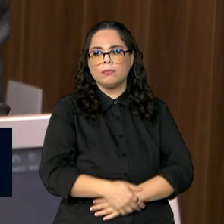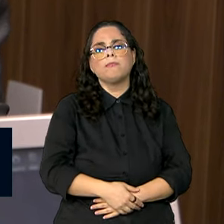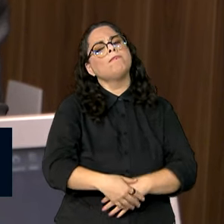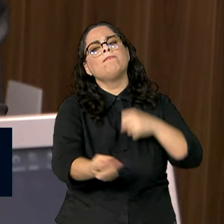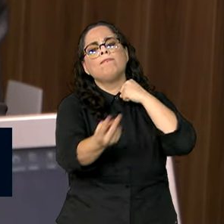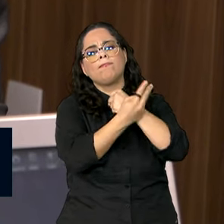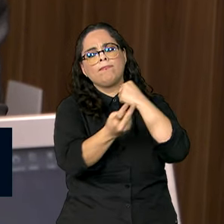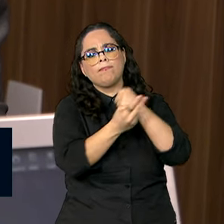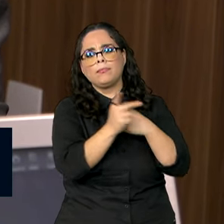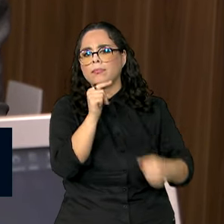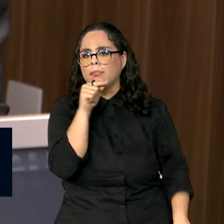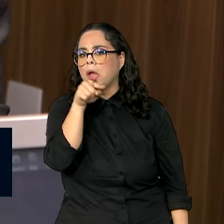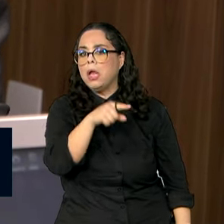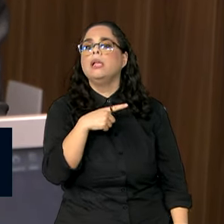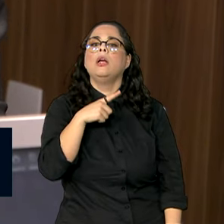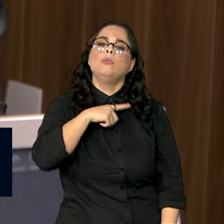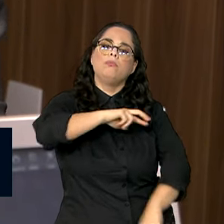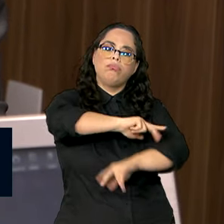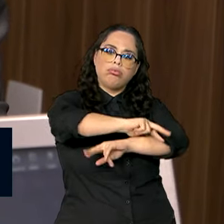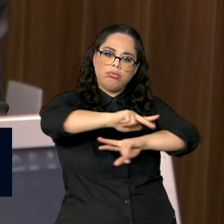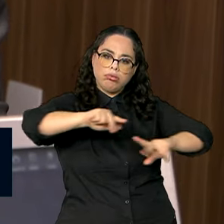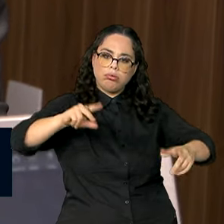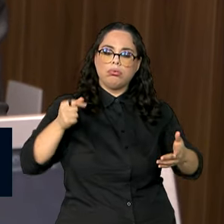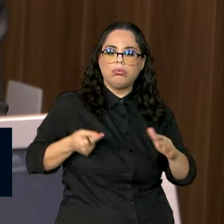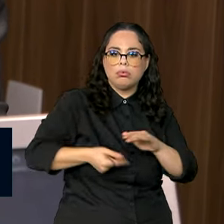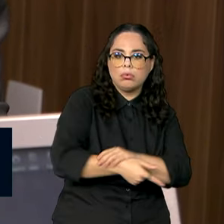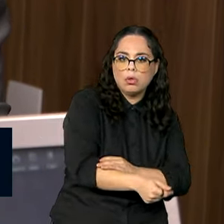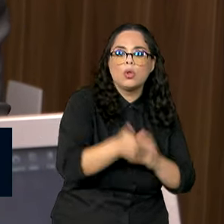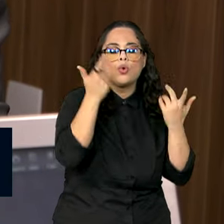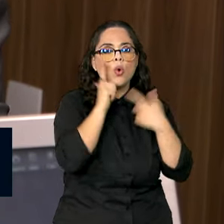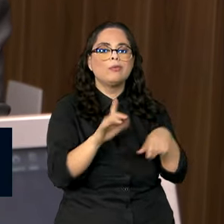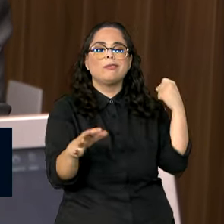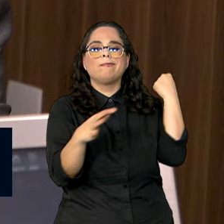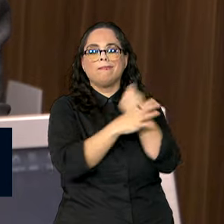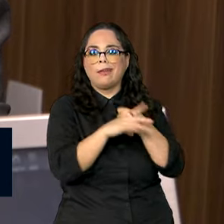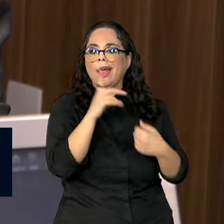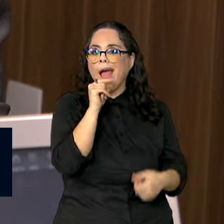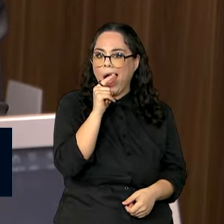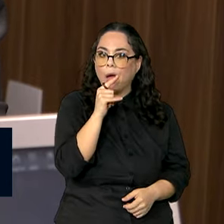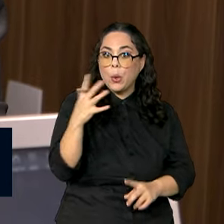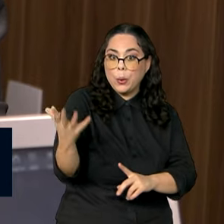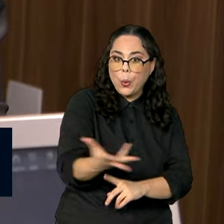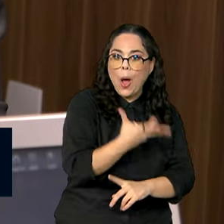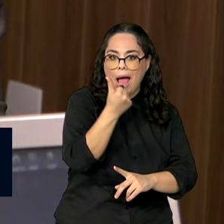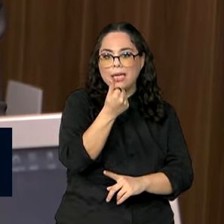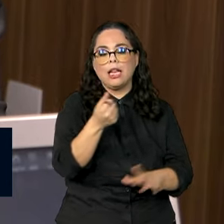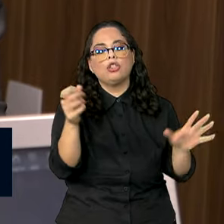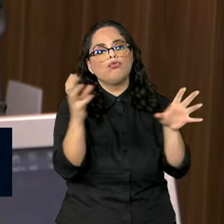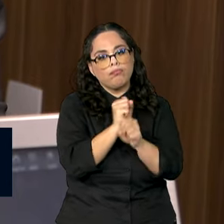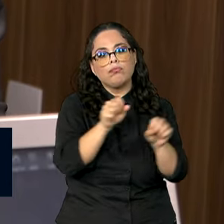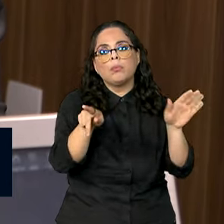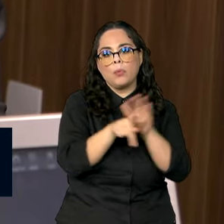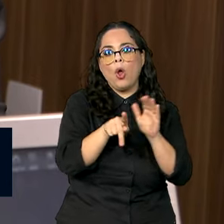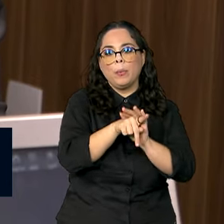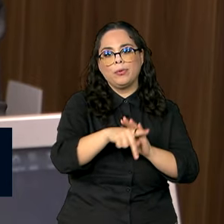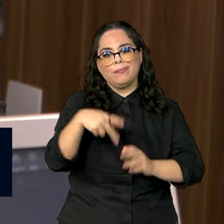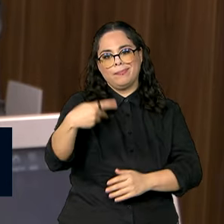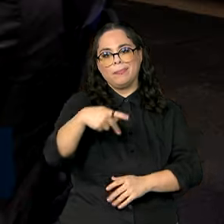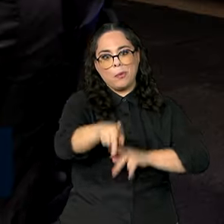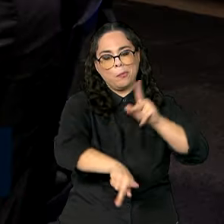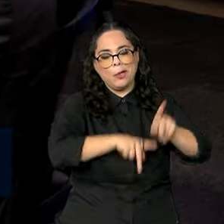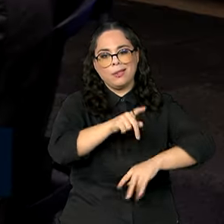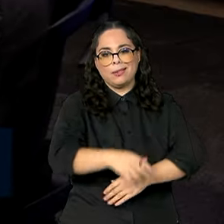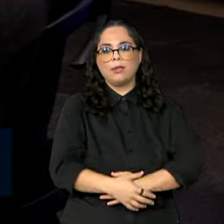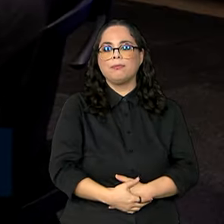segurança hídrica, tem muito recurso sendo investido para poder garantir água em qualidade, em quantidade suficiente para a nossa população. É